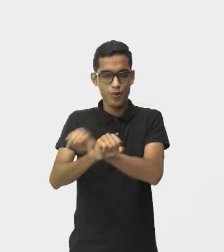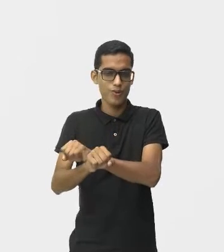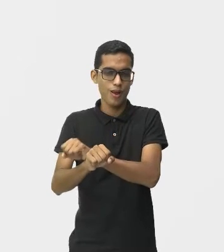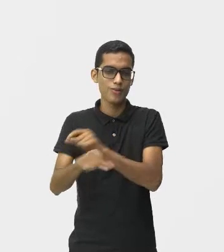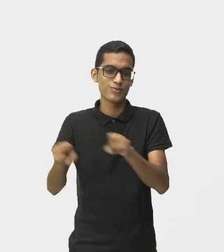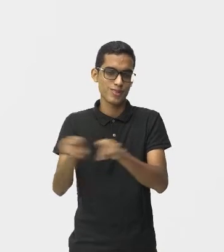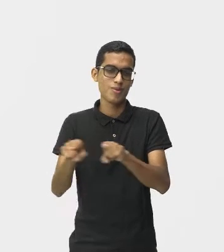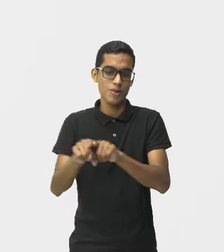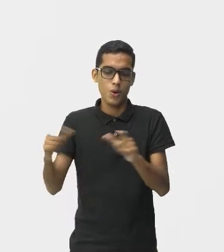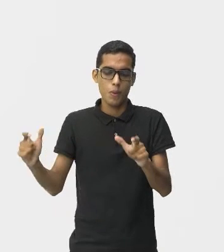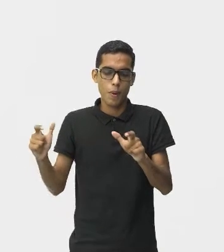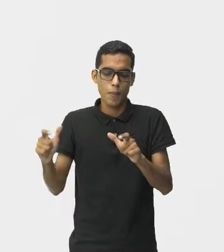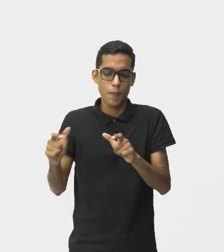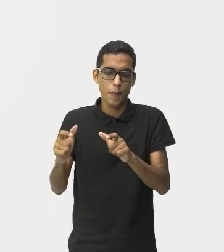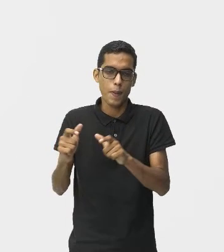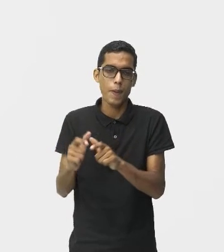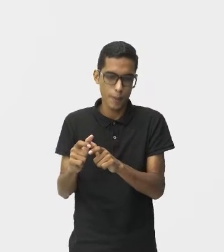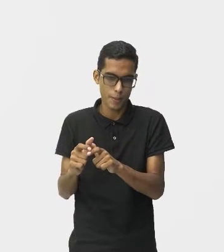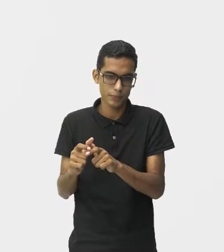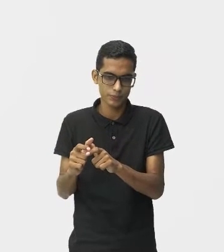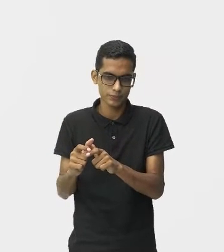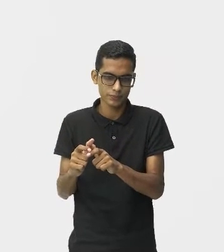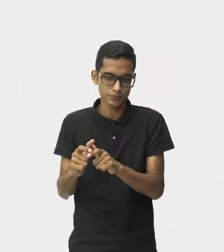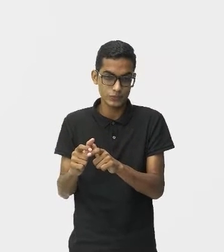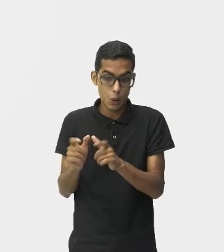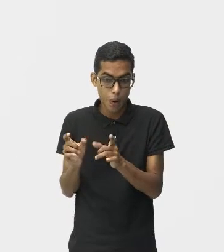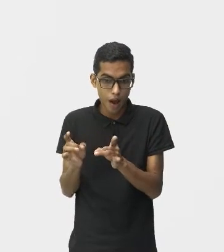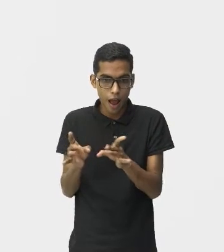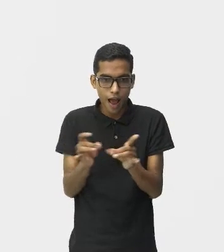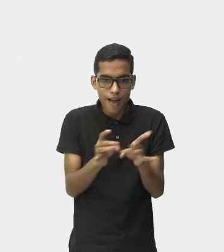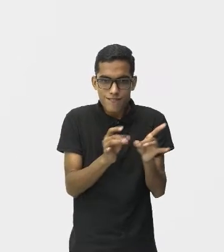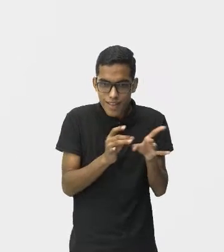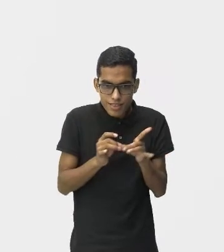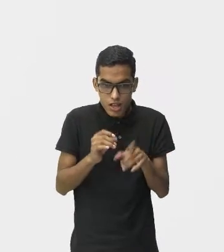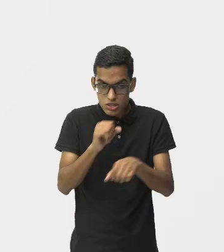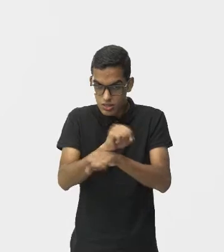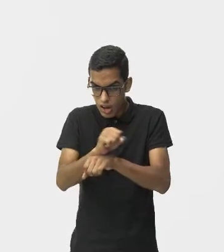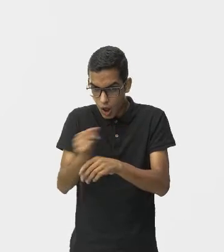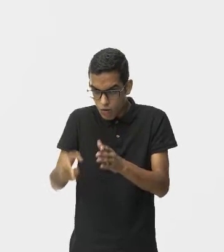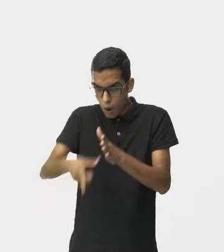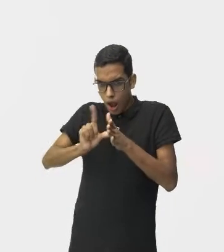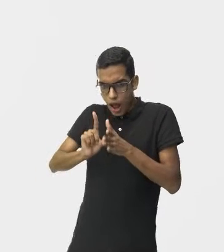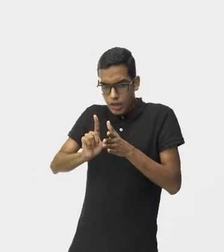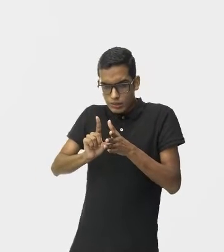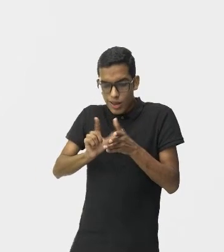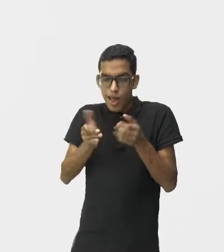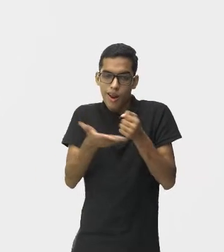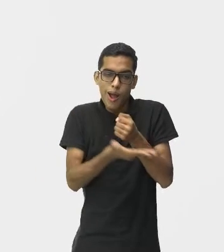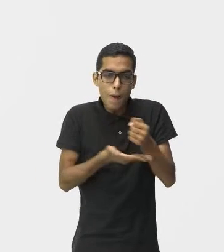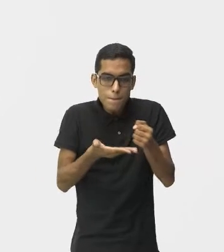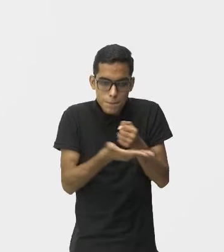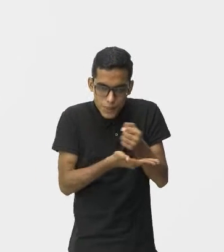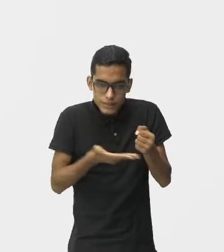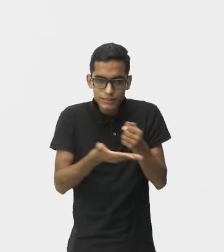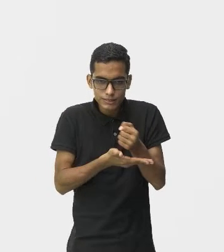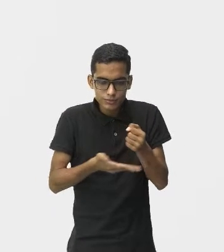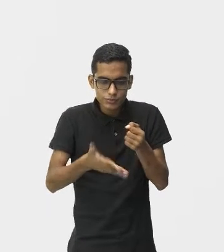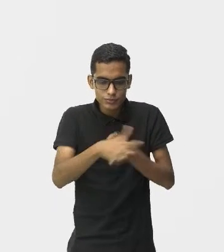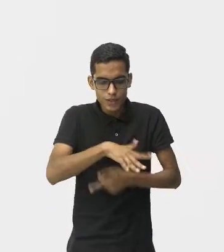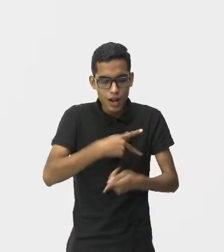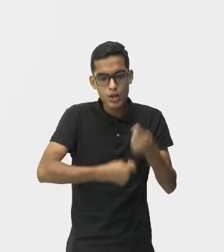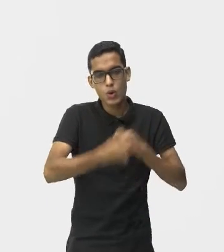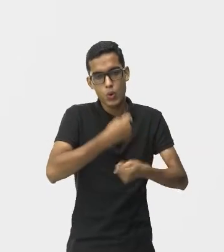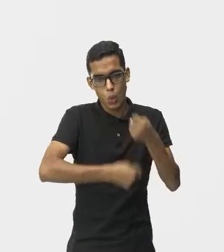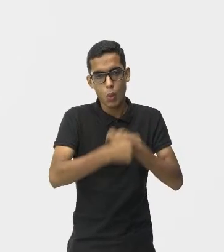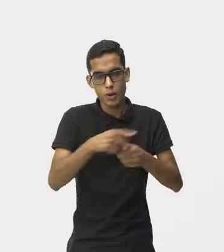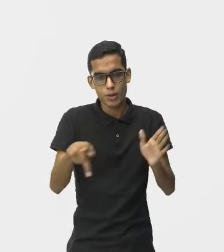diminuindo consideravelmente. E a venda de escravos era uma das bases, um dos pilares da economia romana. Como é que